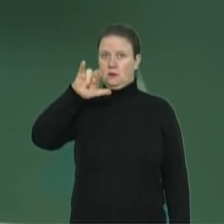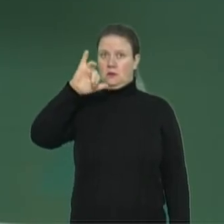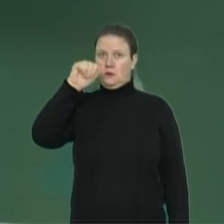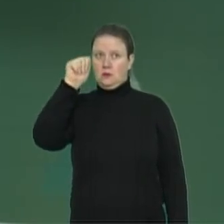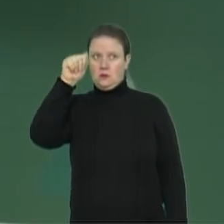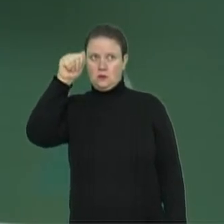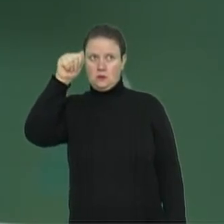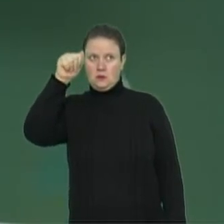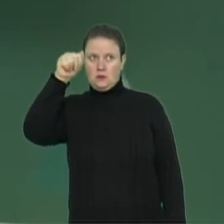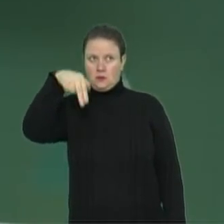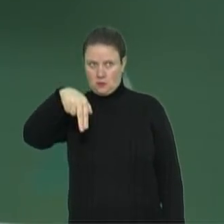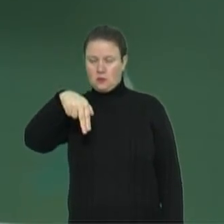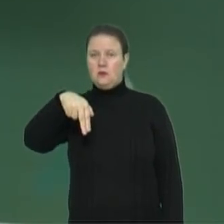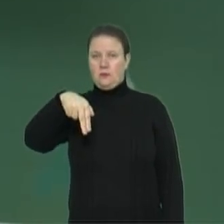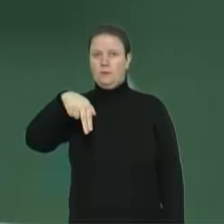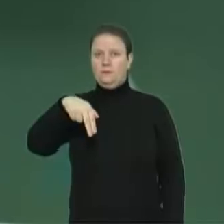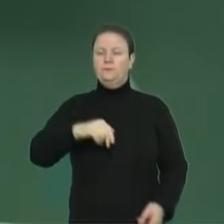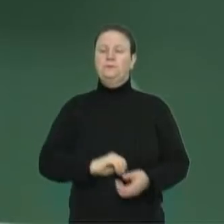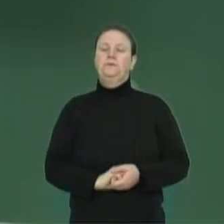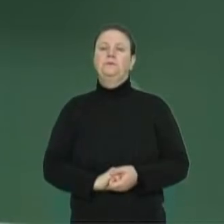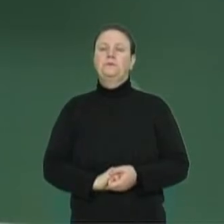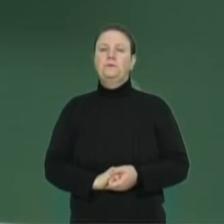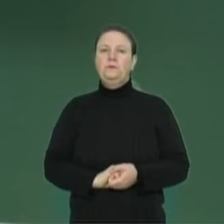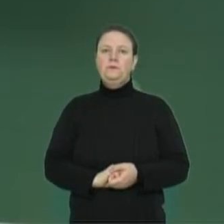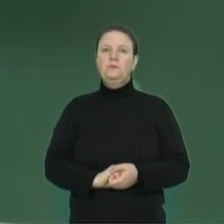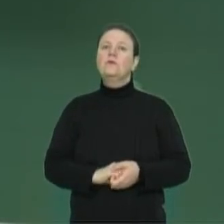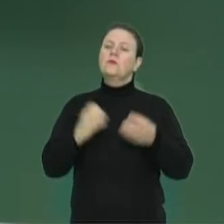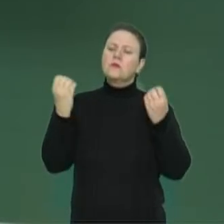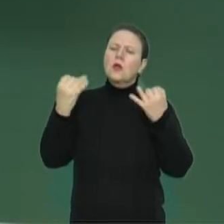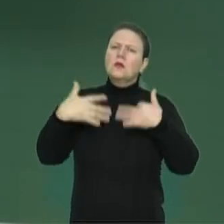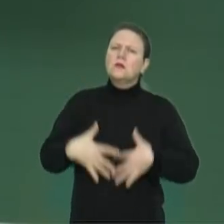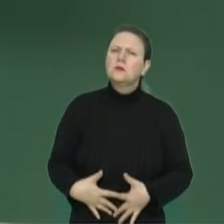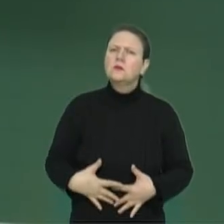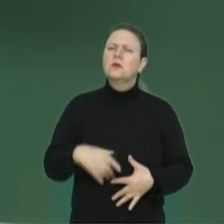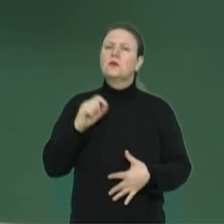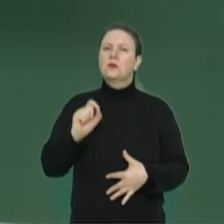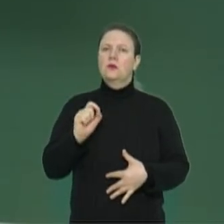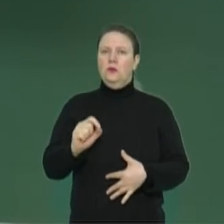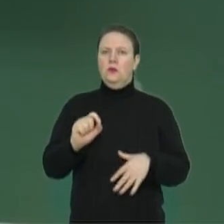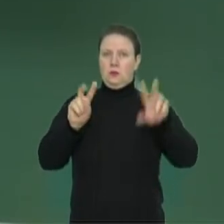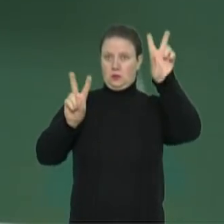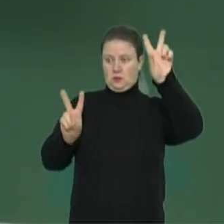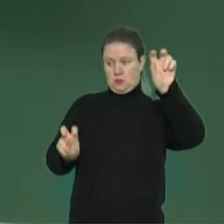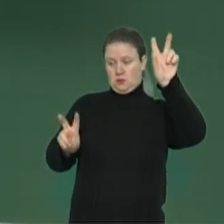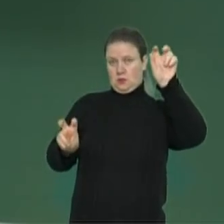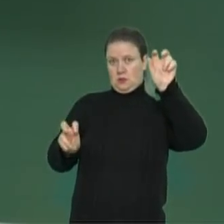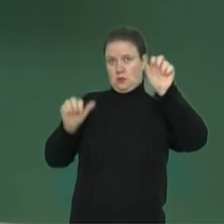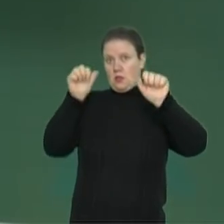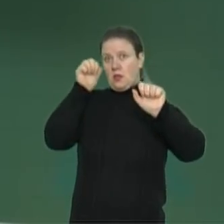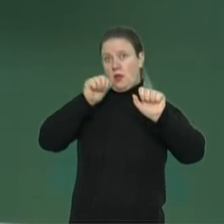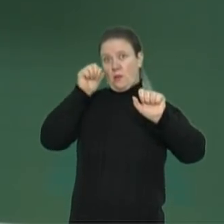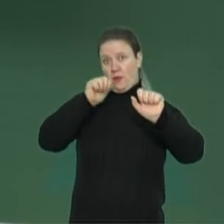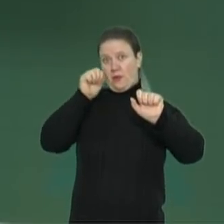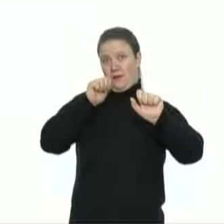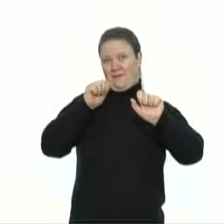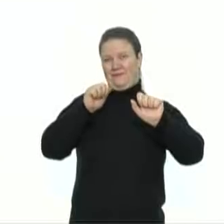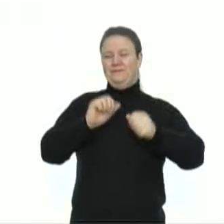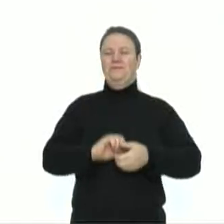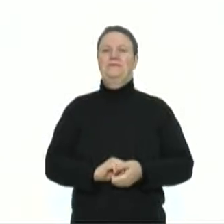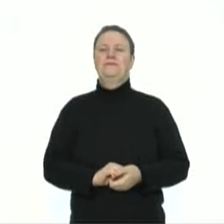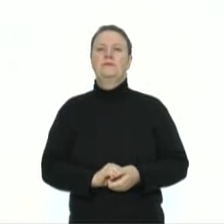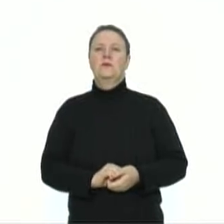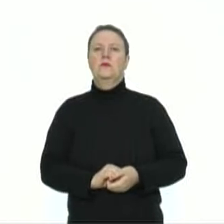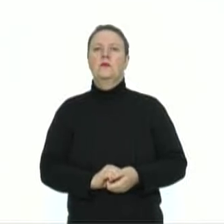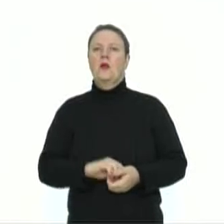Simone de Beauvoir, chamada Miriam Goldenberg. Ela diz o seguinte sobre a citação da Simone de Beauvoir, que a gente acabou de ler. Ninguém